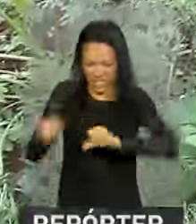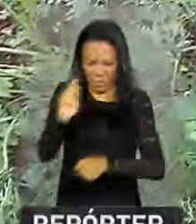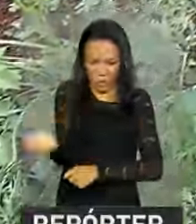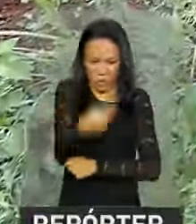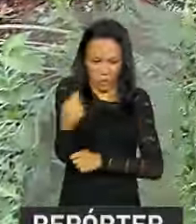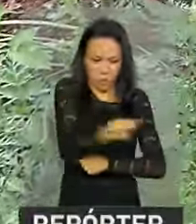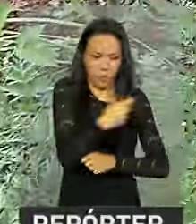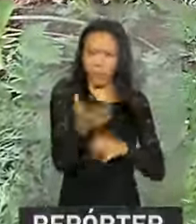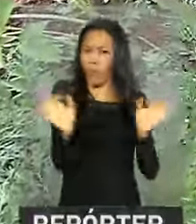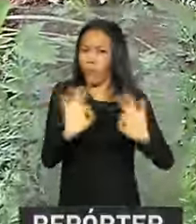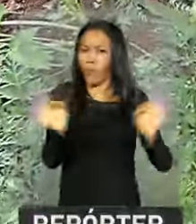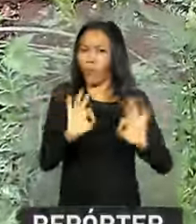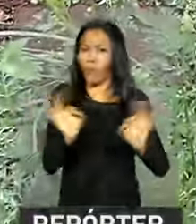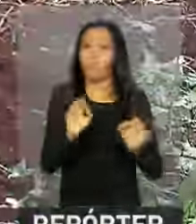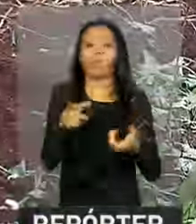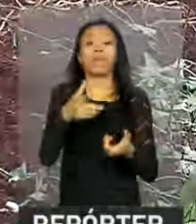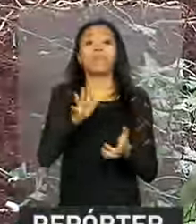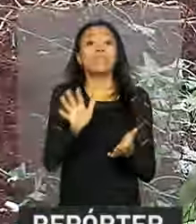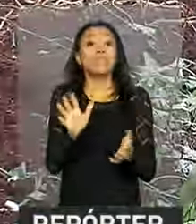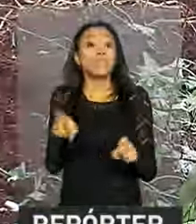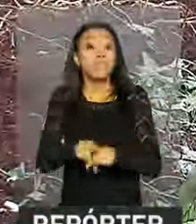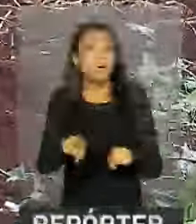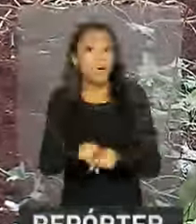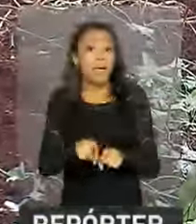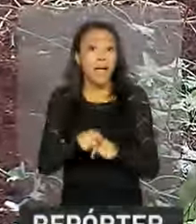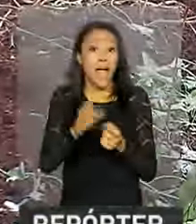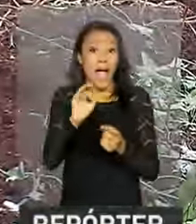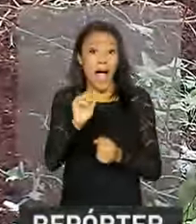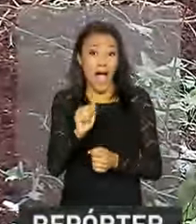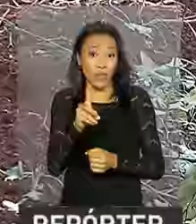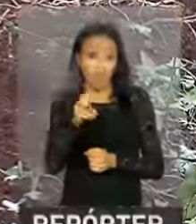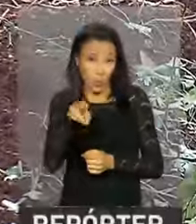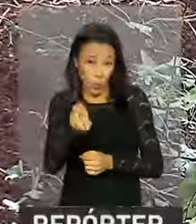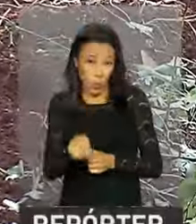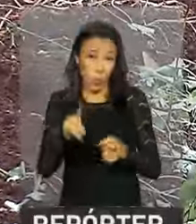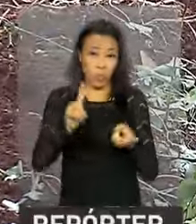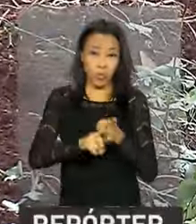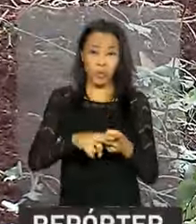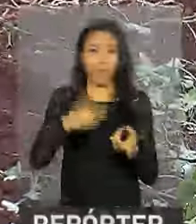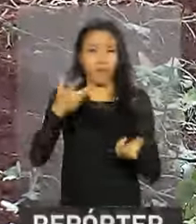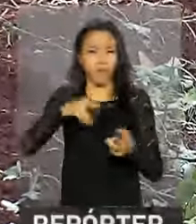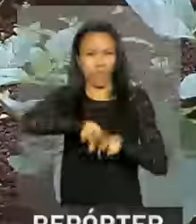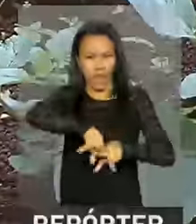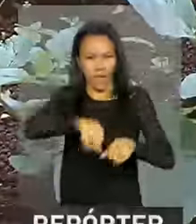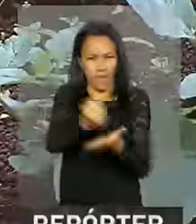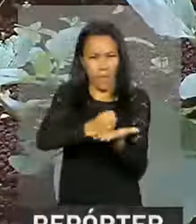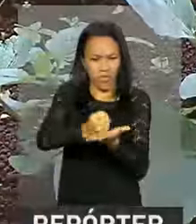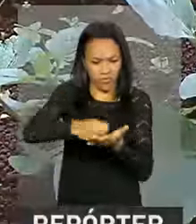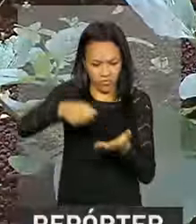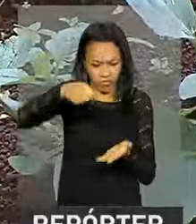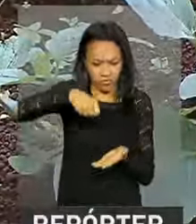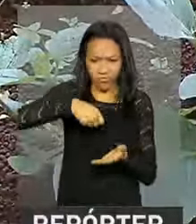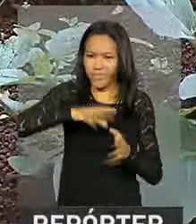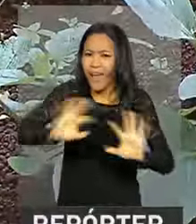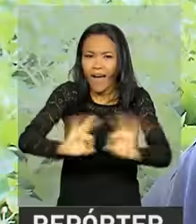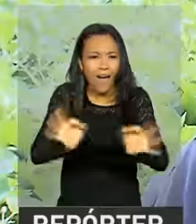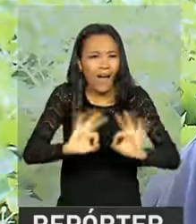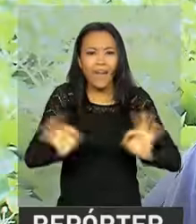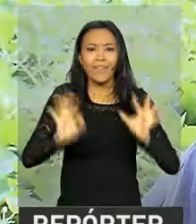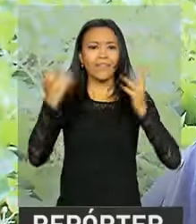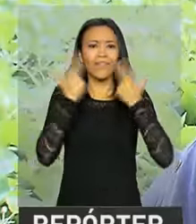hormônios, drogas veterinárias, adubos químicos, antibióticos ou transgênicos em nenhuma fase da